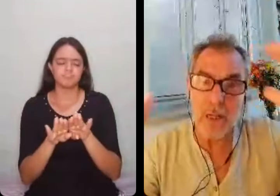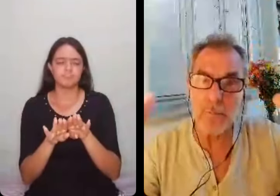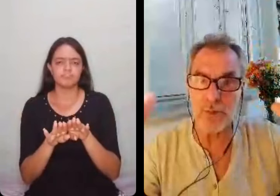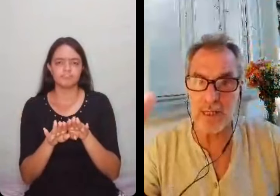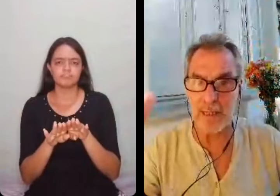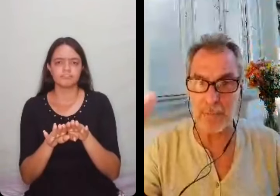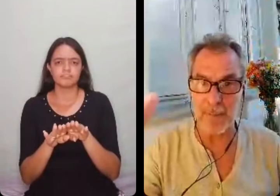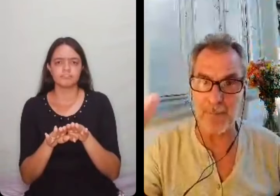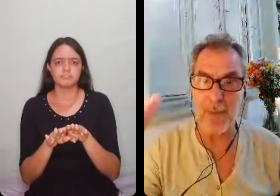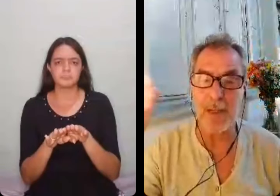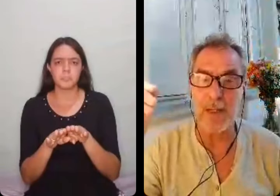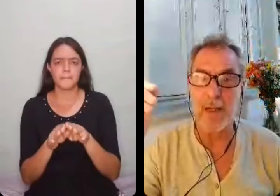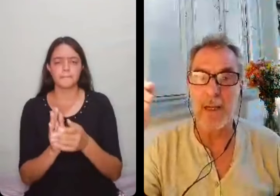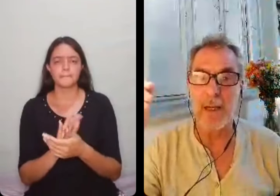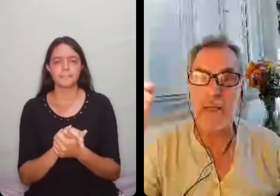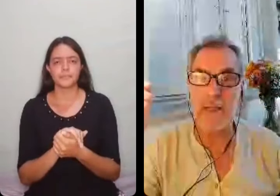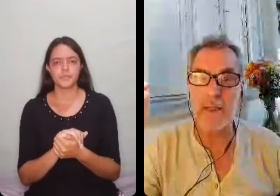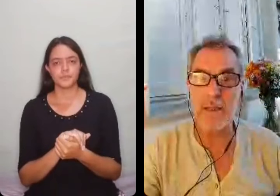E a música também.